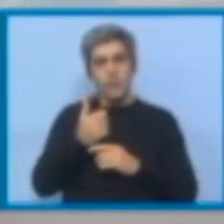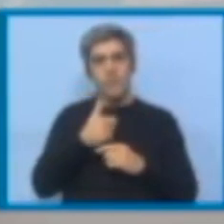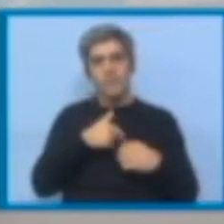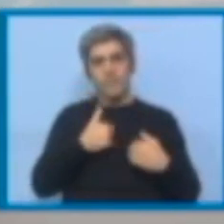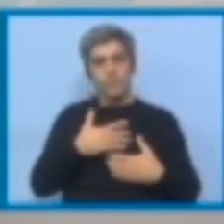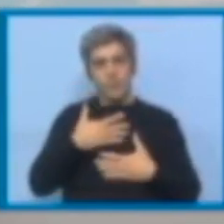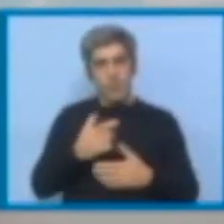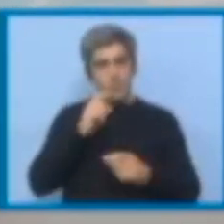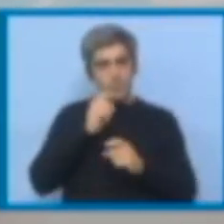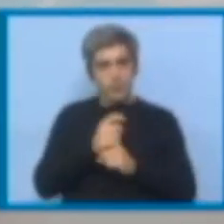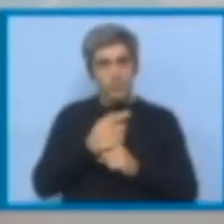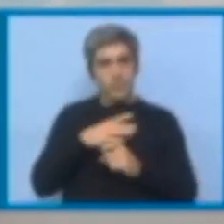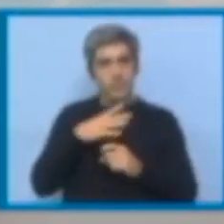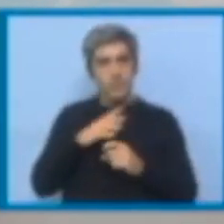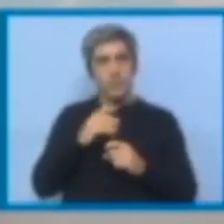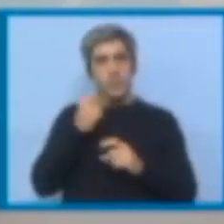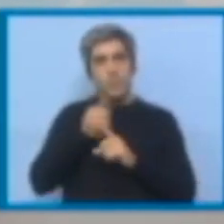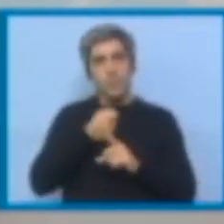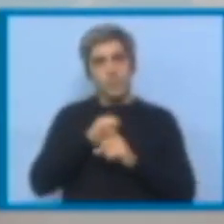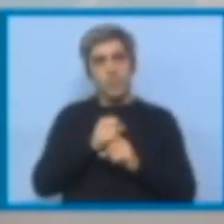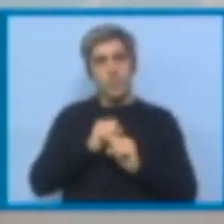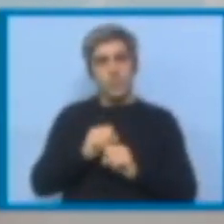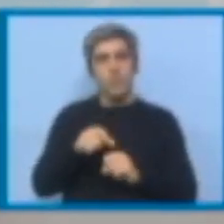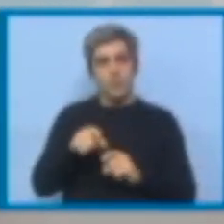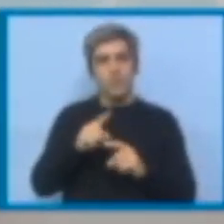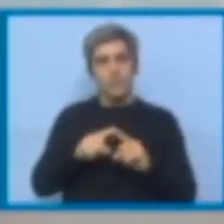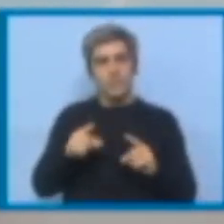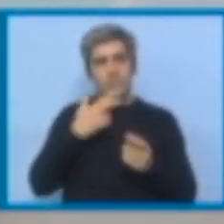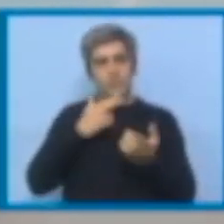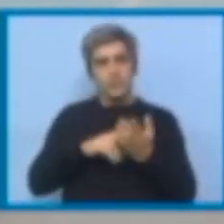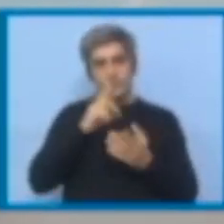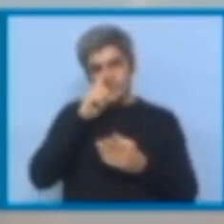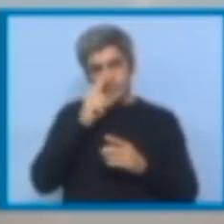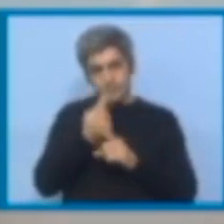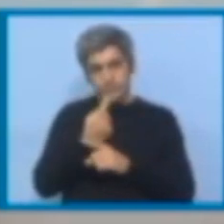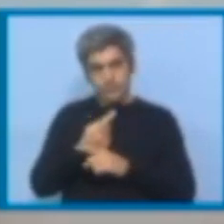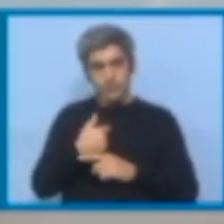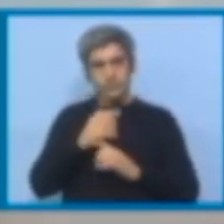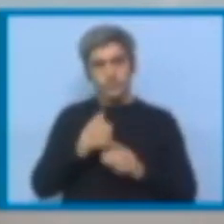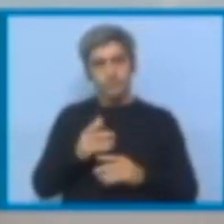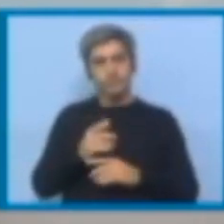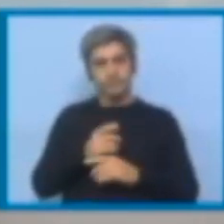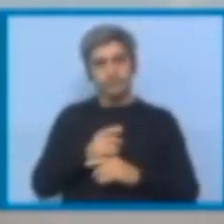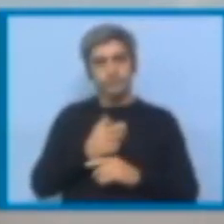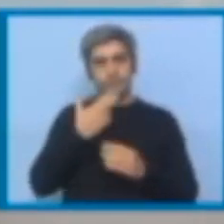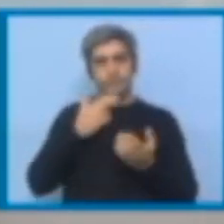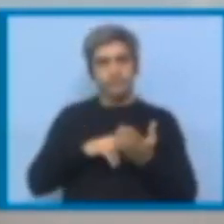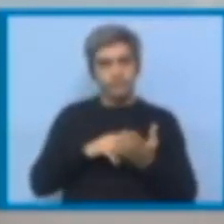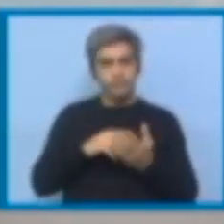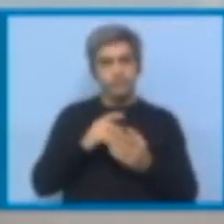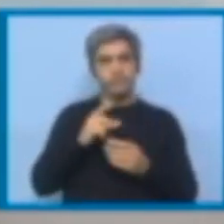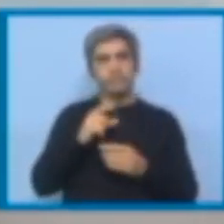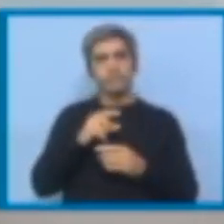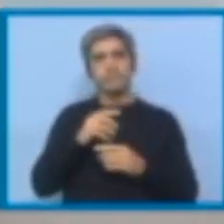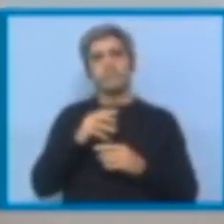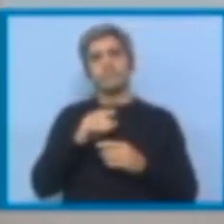exigência de sermos capazes de lutar contra esta indiferença da verdade e da mentira. Nós temos que ser arautos daquilo que é a verdade e os